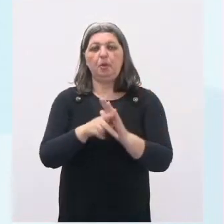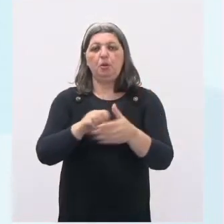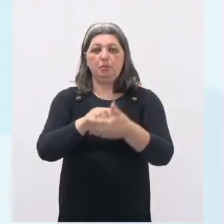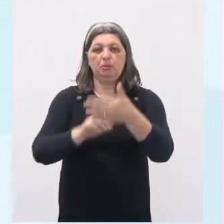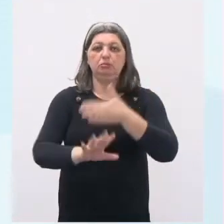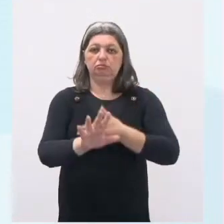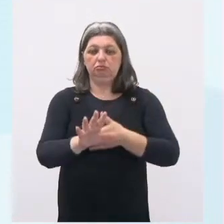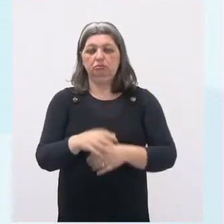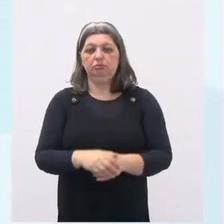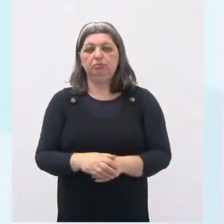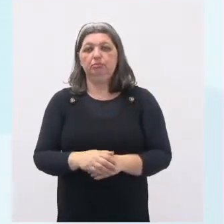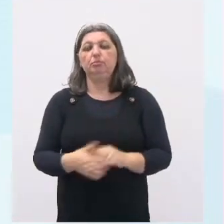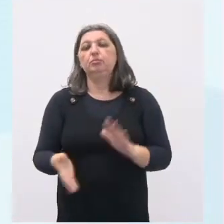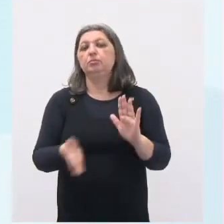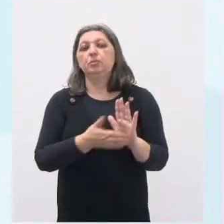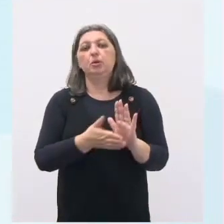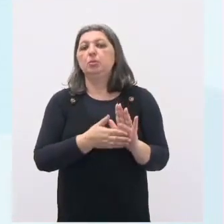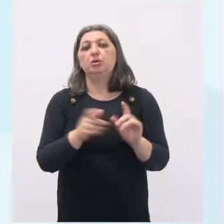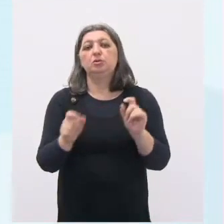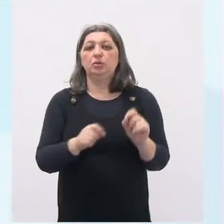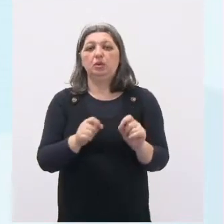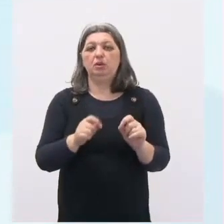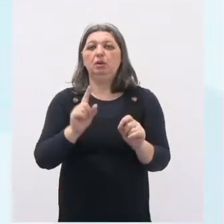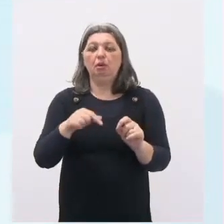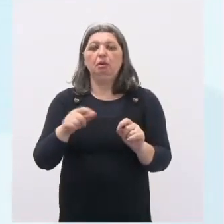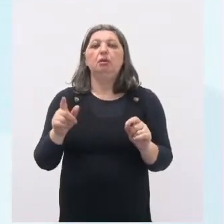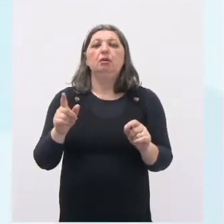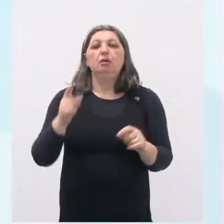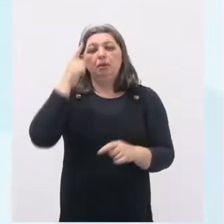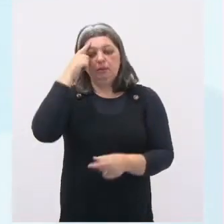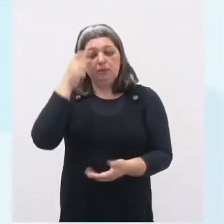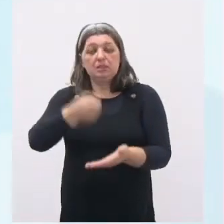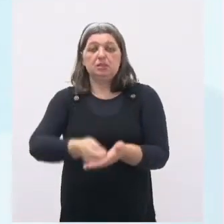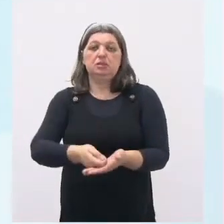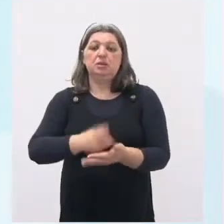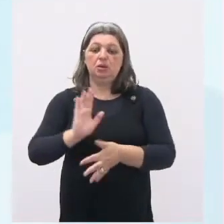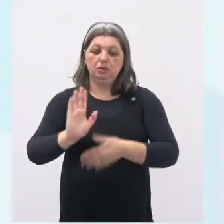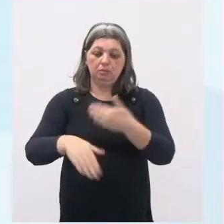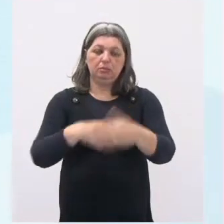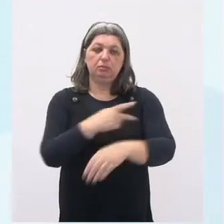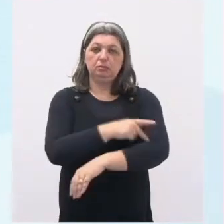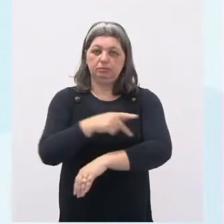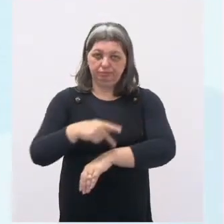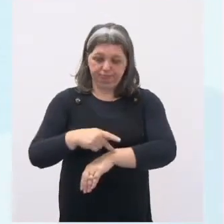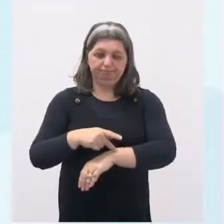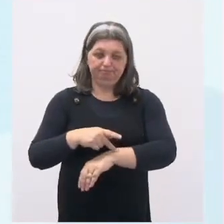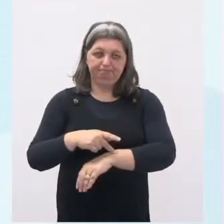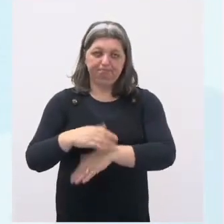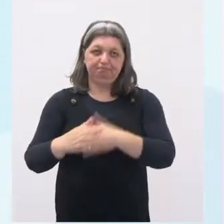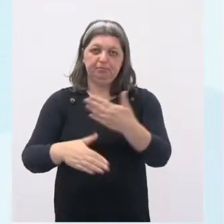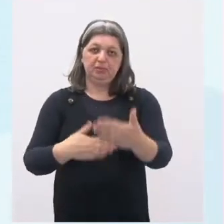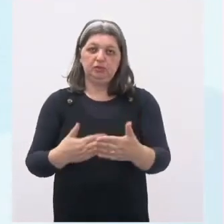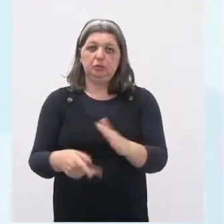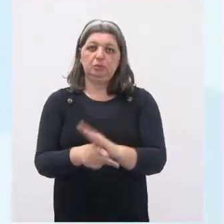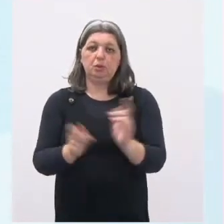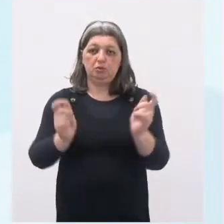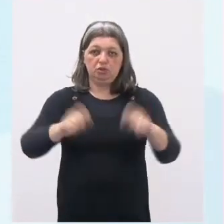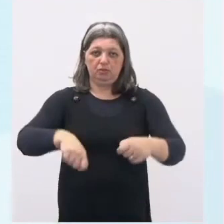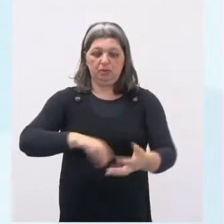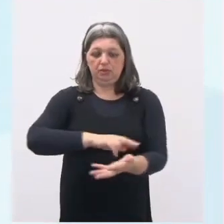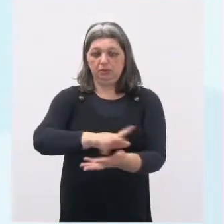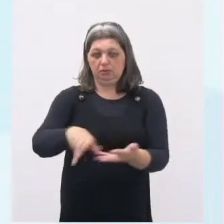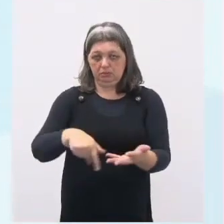com o propósito aí de tomar decisões pedagógicas que promovam o desenvolvimento dessas competências, né, ao plano